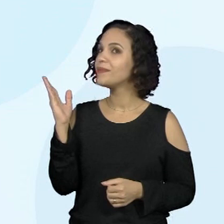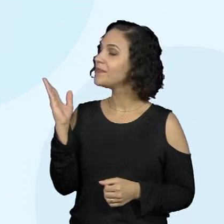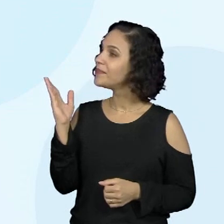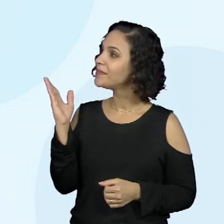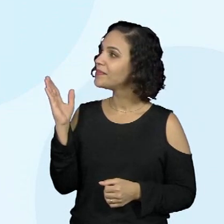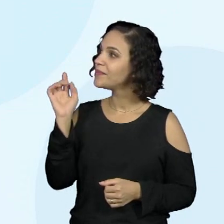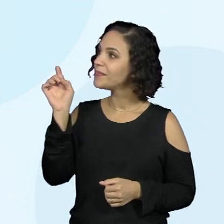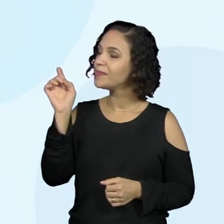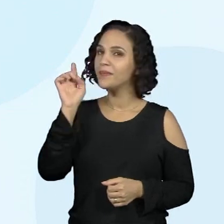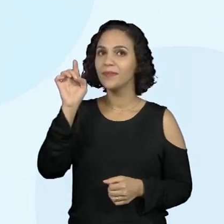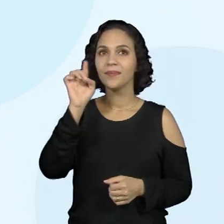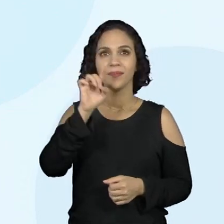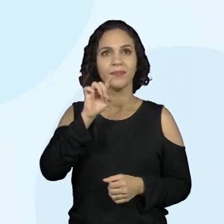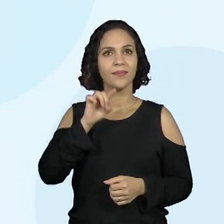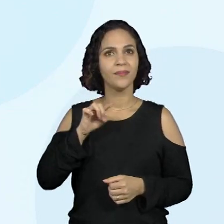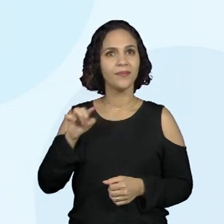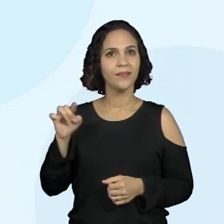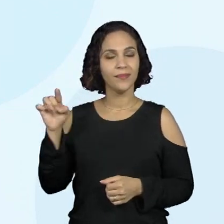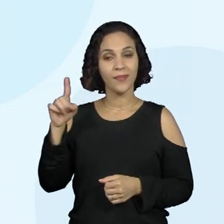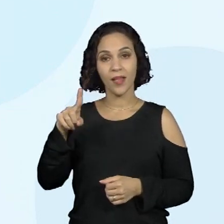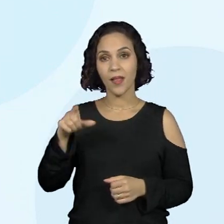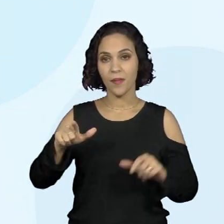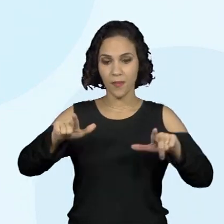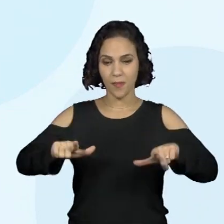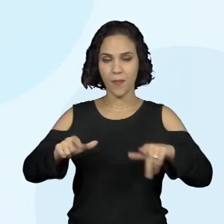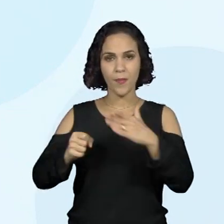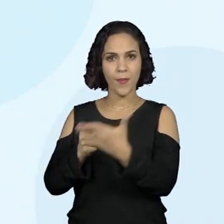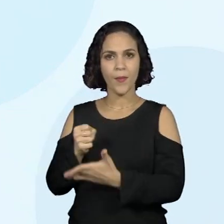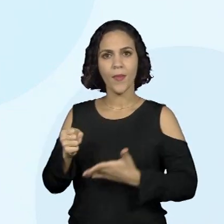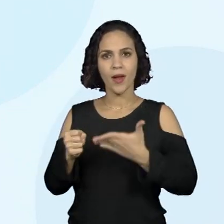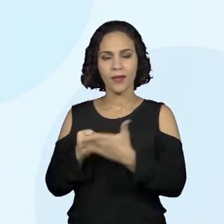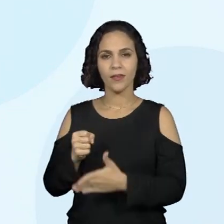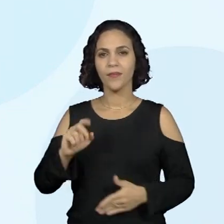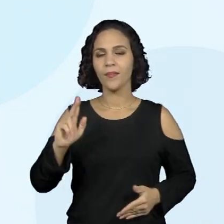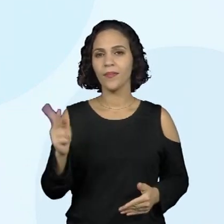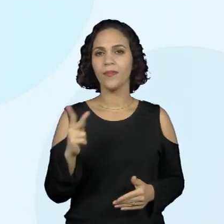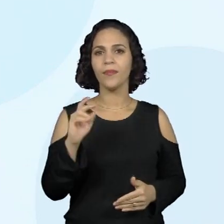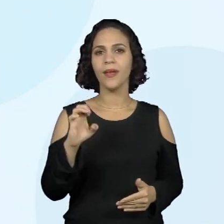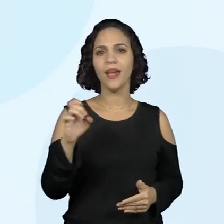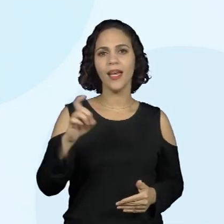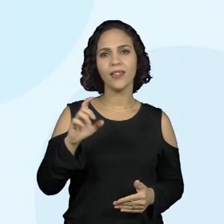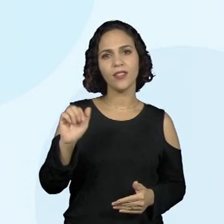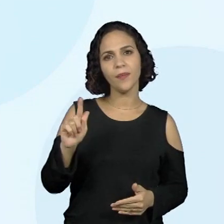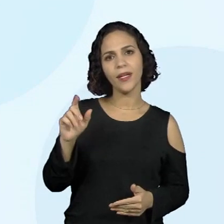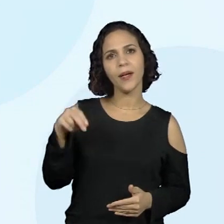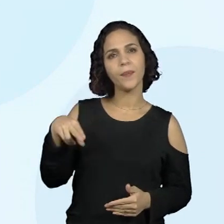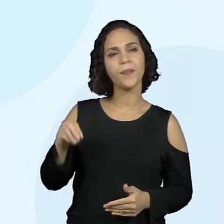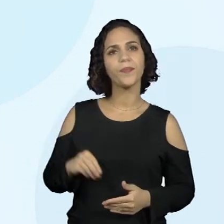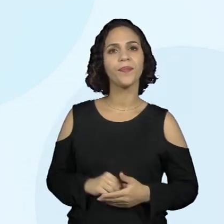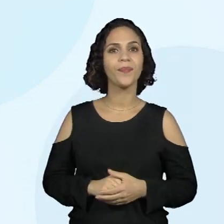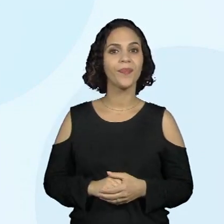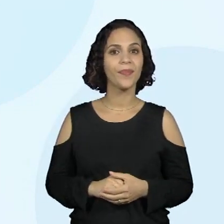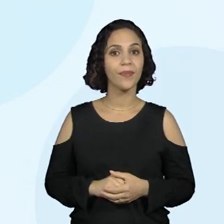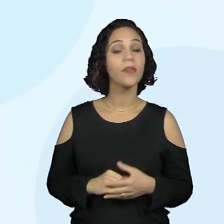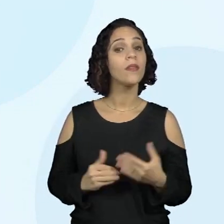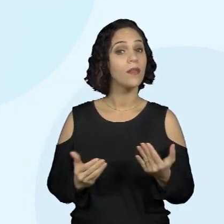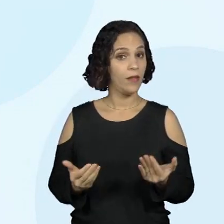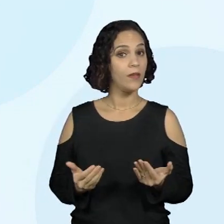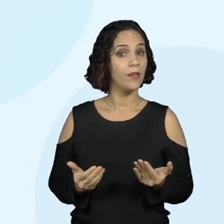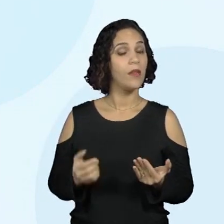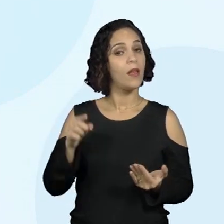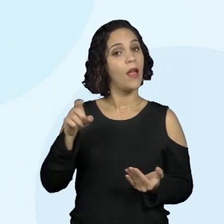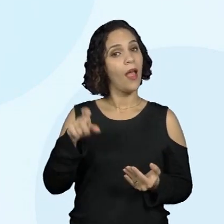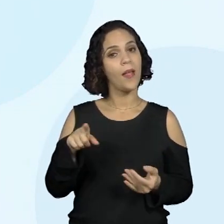pirâmide? Pirâmide de base hexagonal. Então, vamos registrar? É uma pirâmide